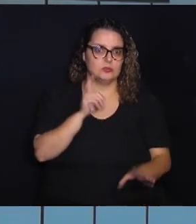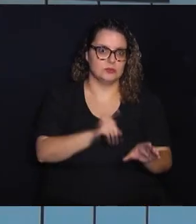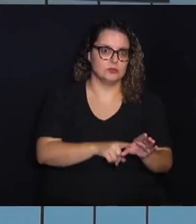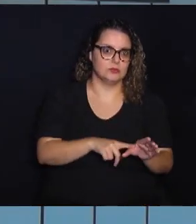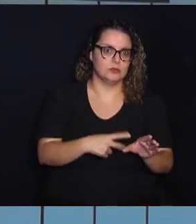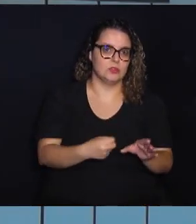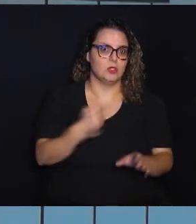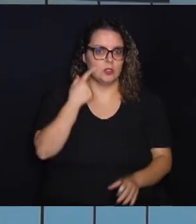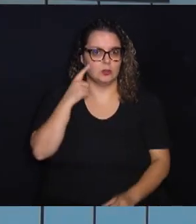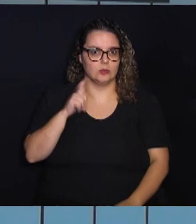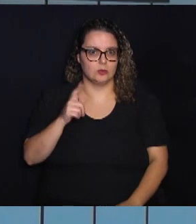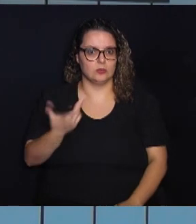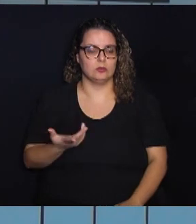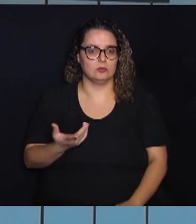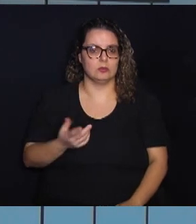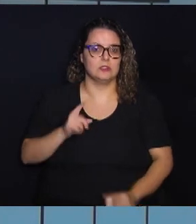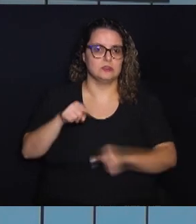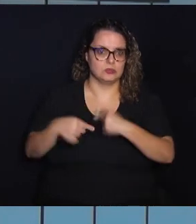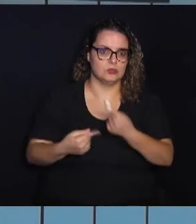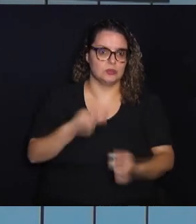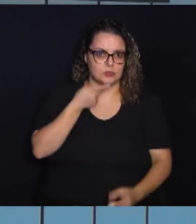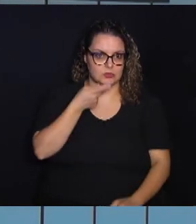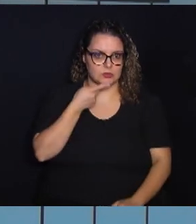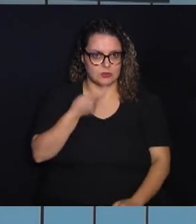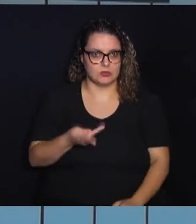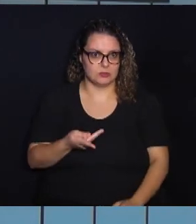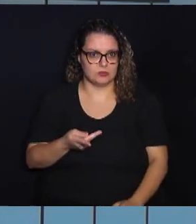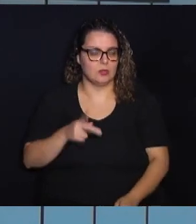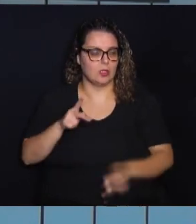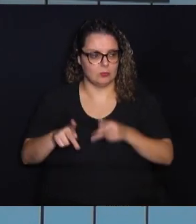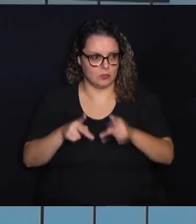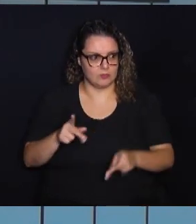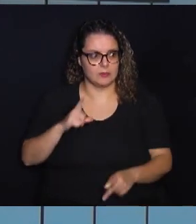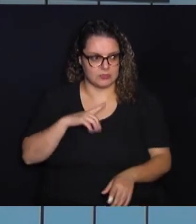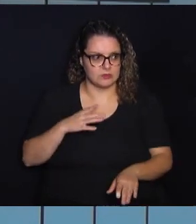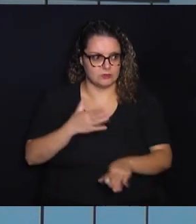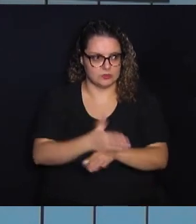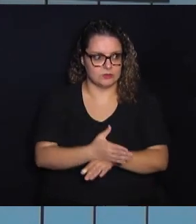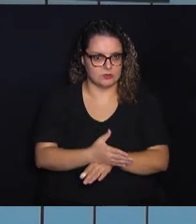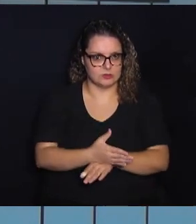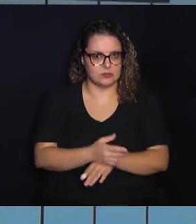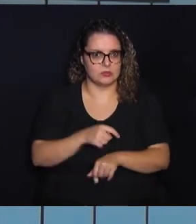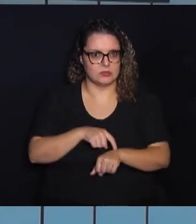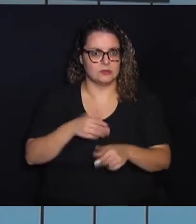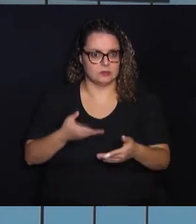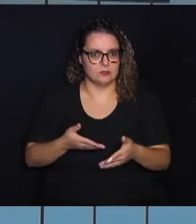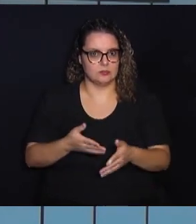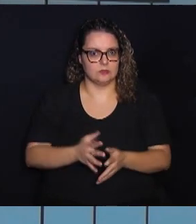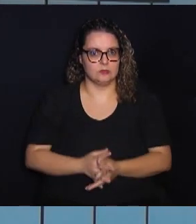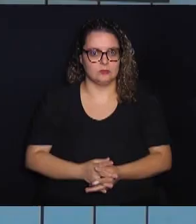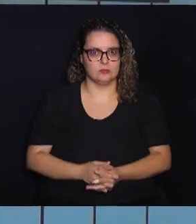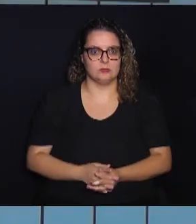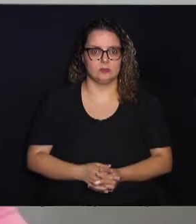pezinho, né, claro, mas esses demais que você comentou, a população tem acesso a isso nesse momento?